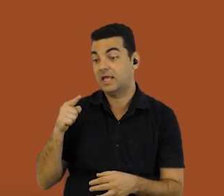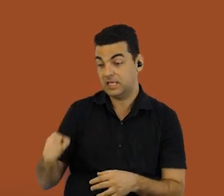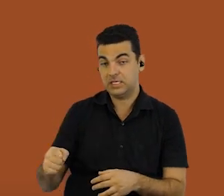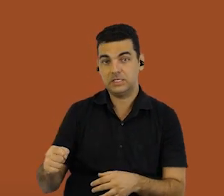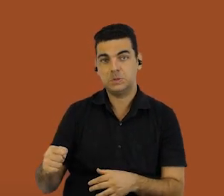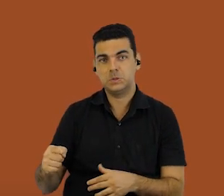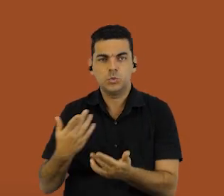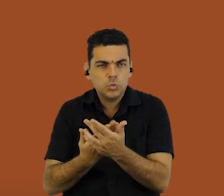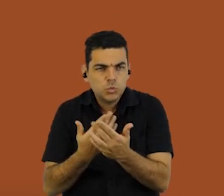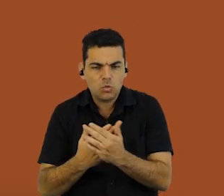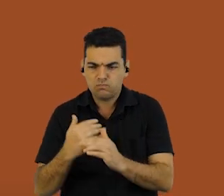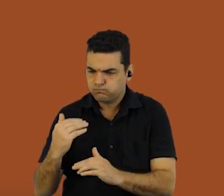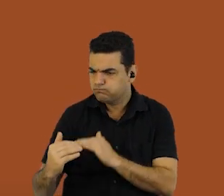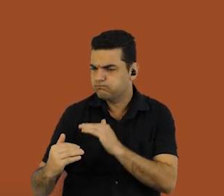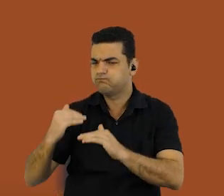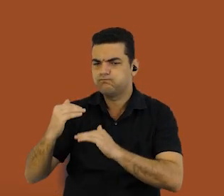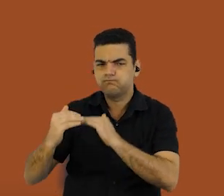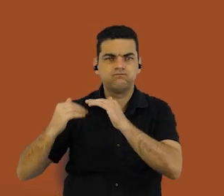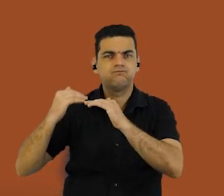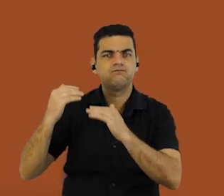chegou